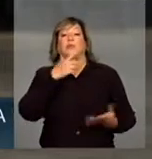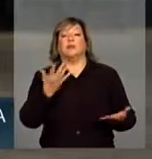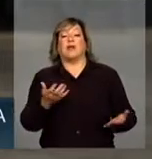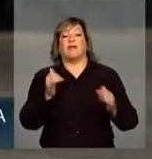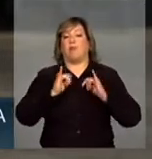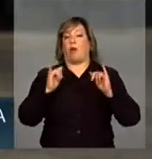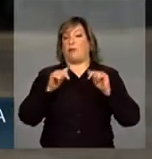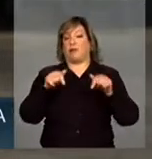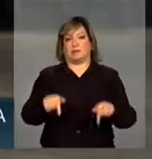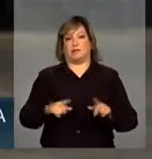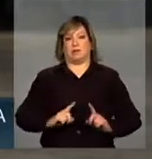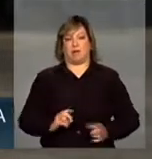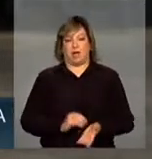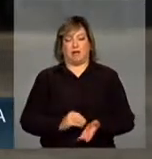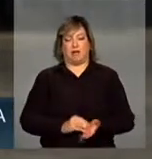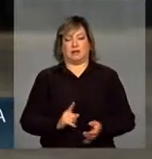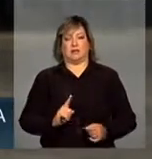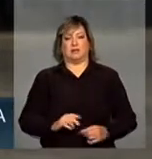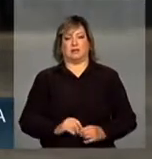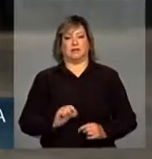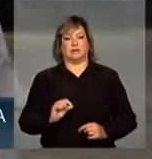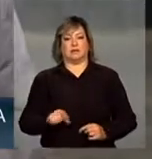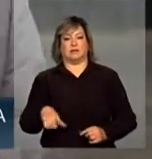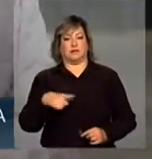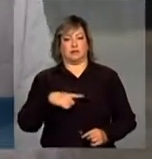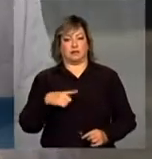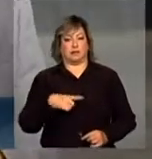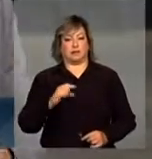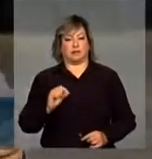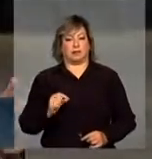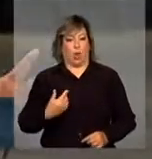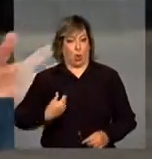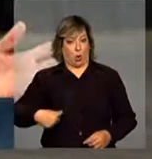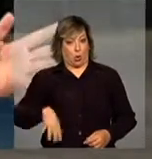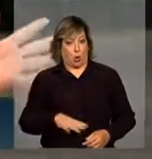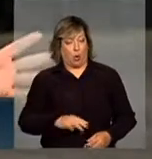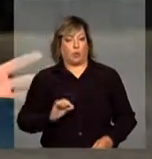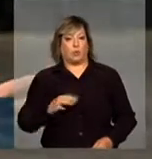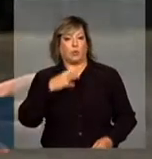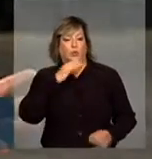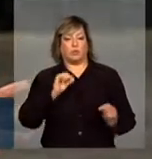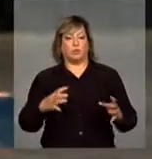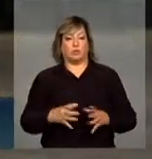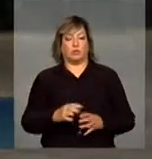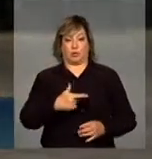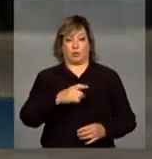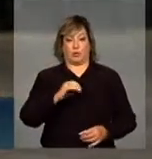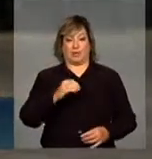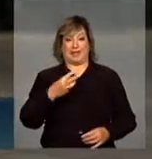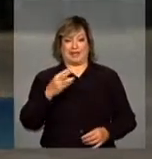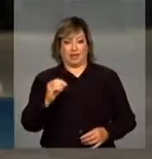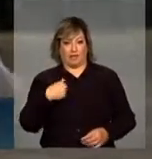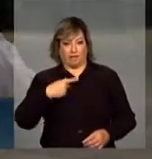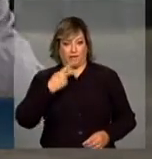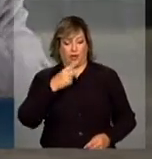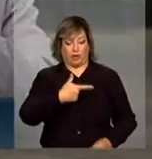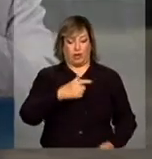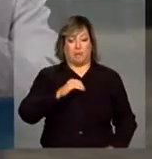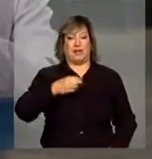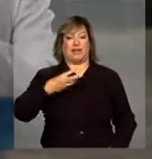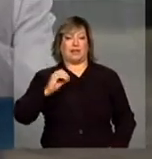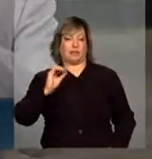ainda. Mas a previsão, qual é a previsão? O mote nosso é, eu falei que em 2030